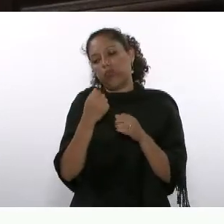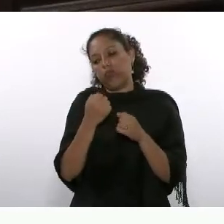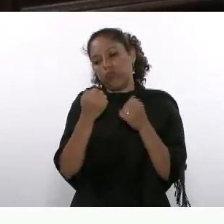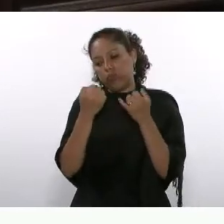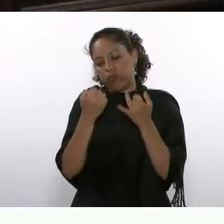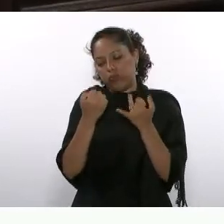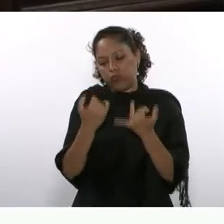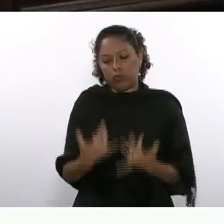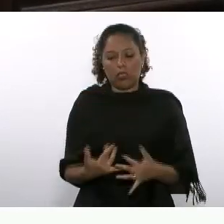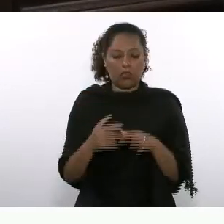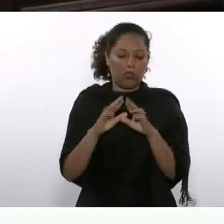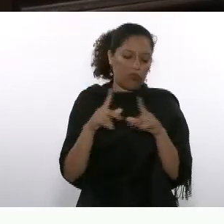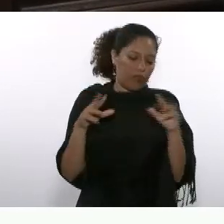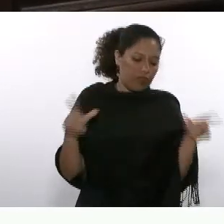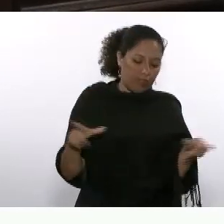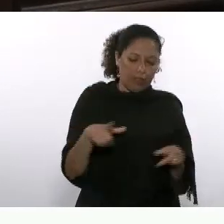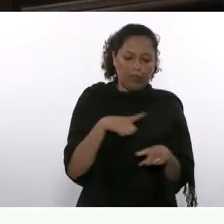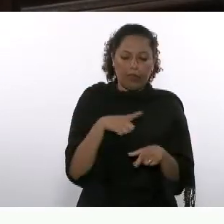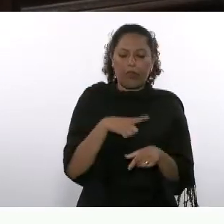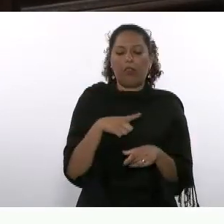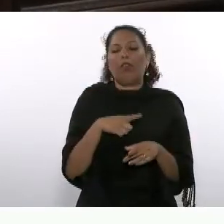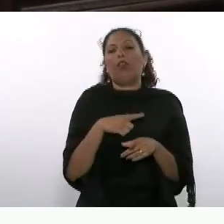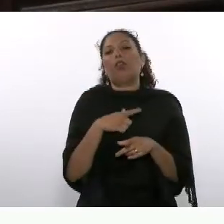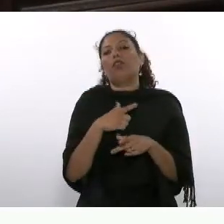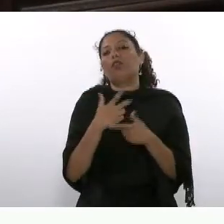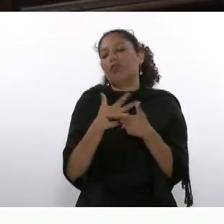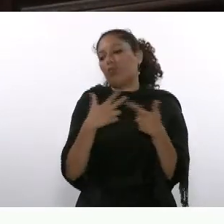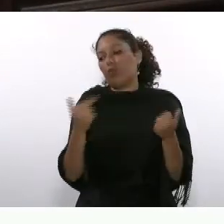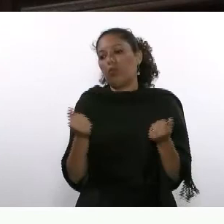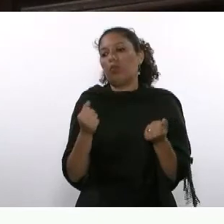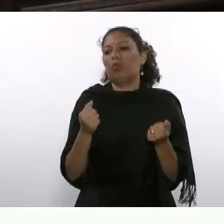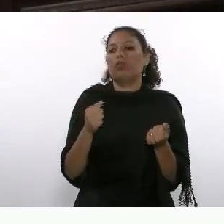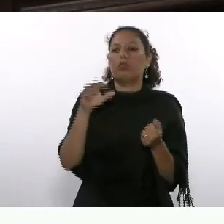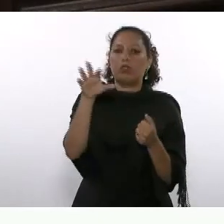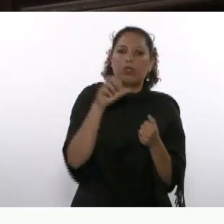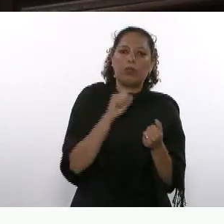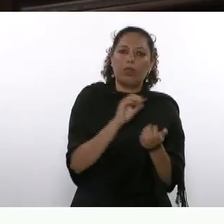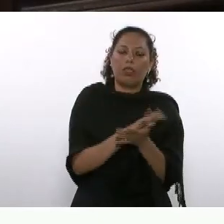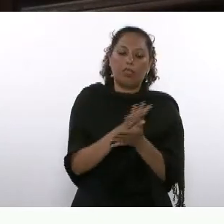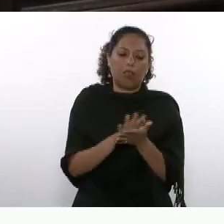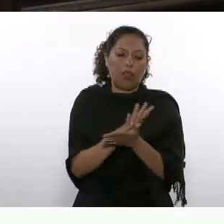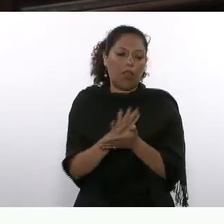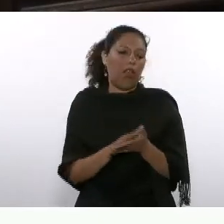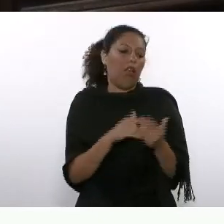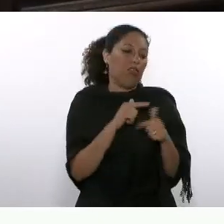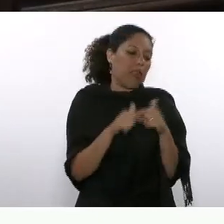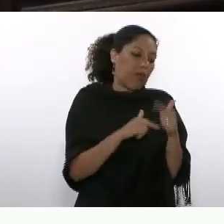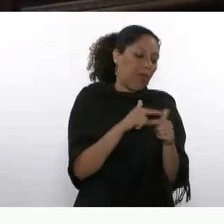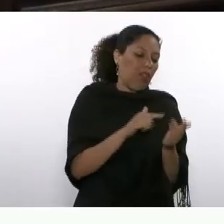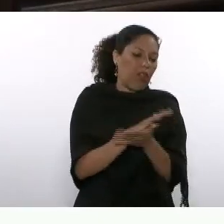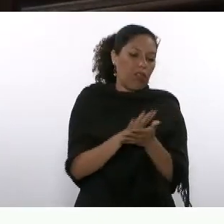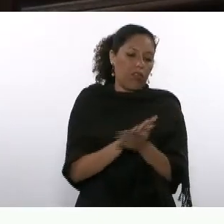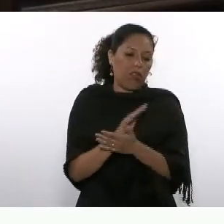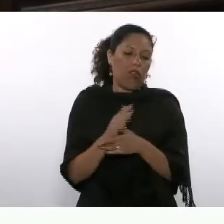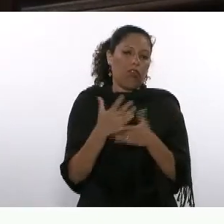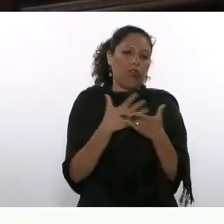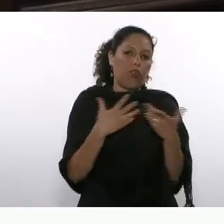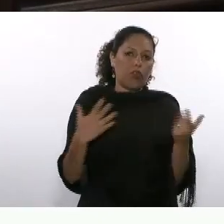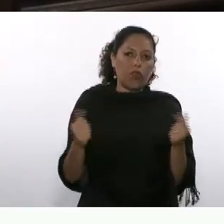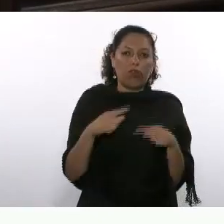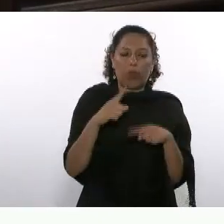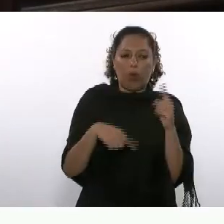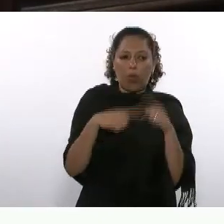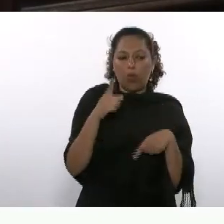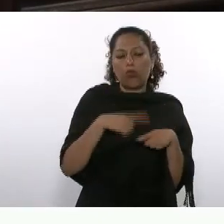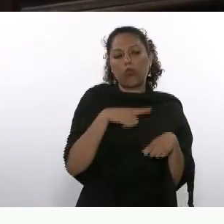vamos falar, né, do quanto a gente não utiliza aquele espaço da forma adequada, enfim, dos equipamentos lá que poderiam estar